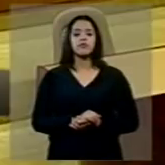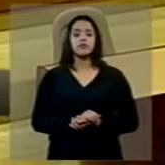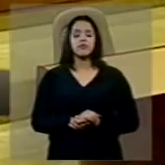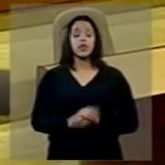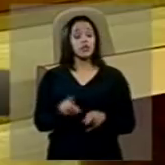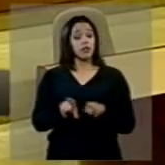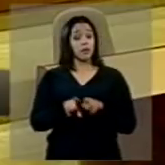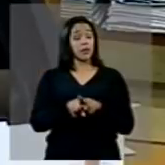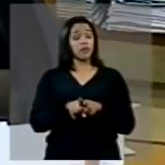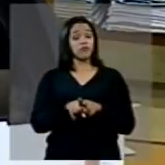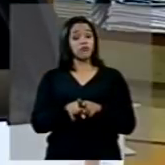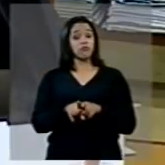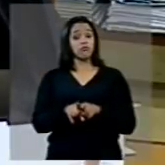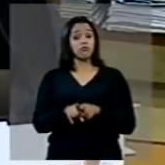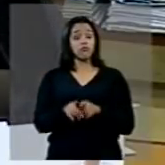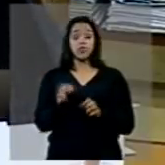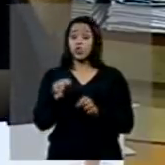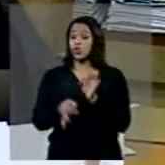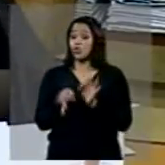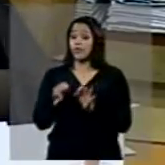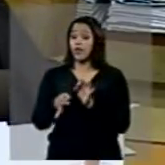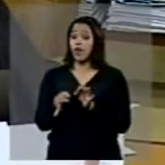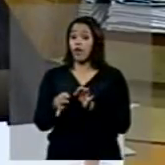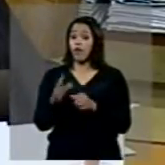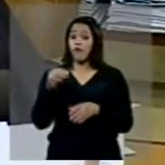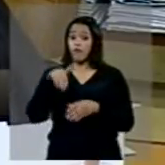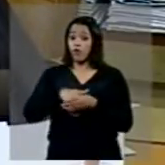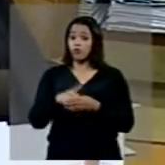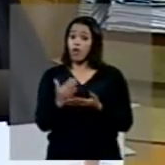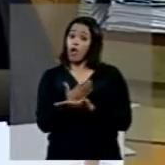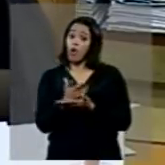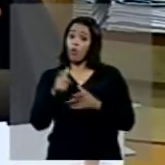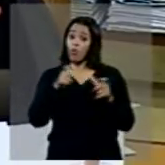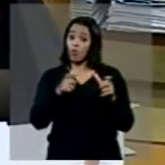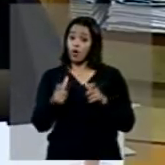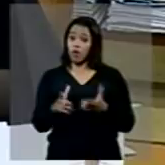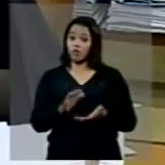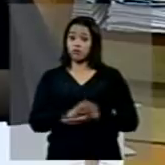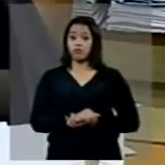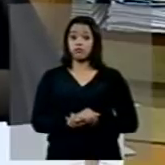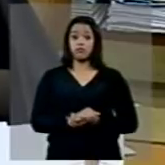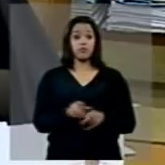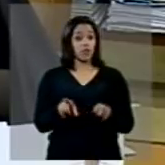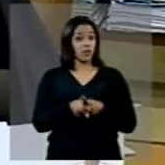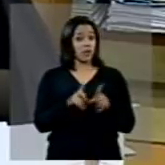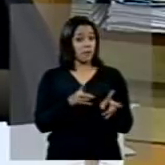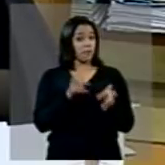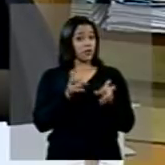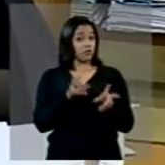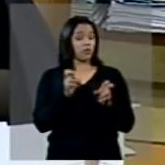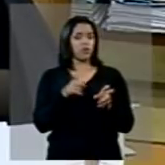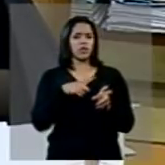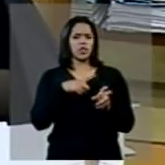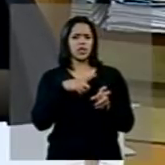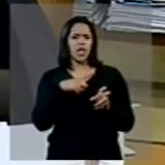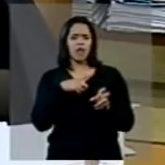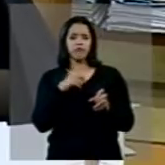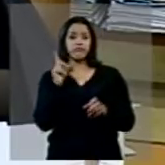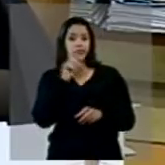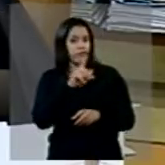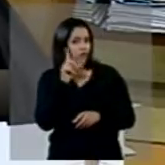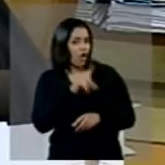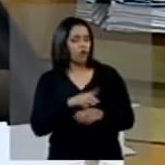justificou o voto em algum lugar. E se fez, então, um batimento e se verificou que havia uma fraude